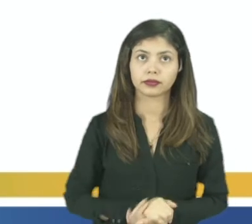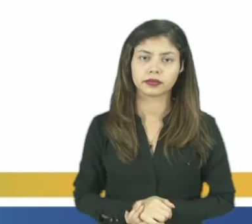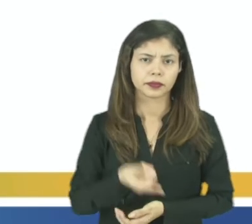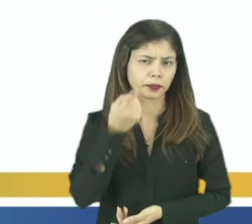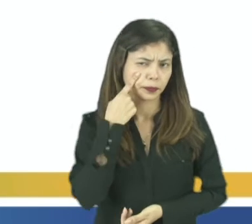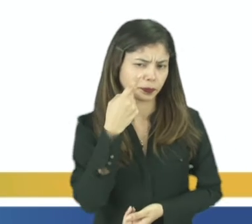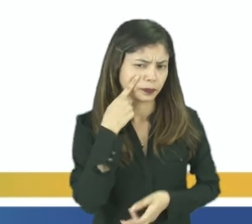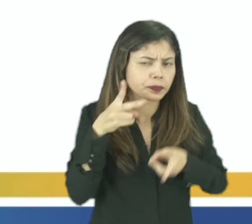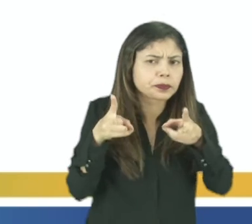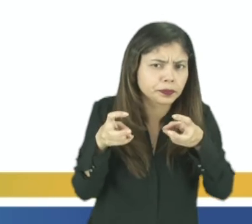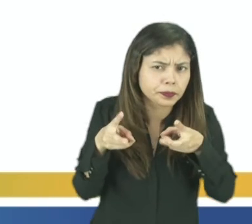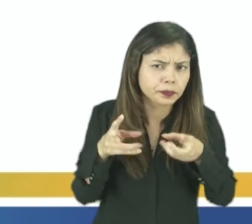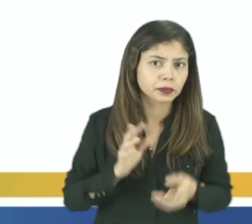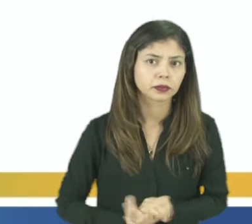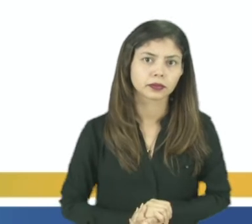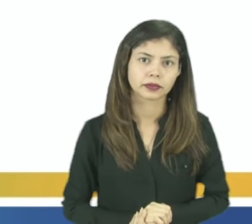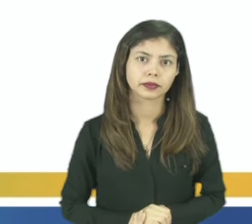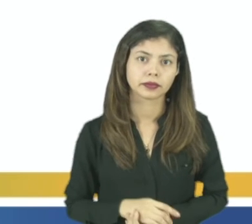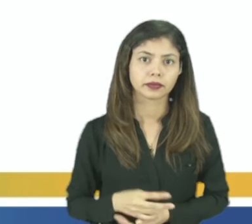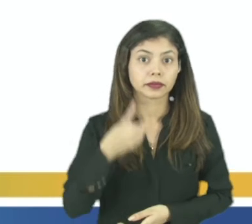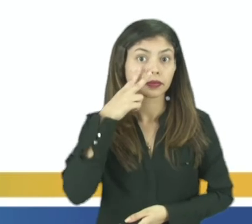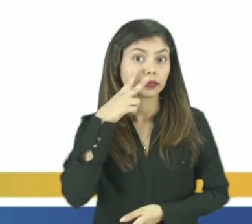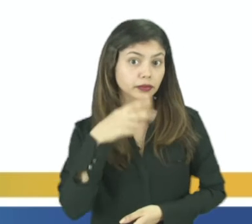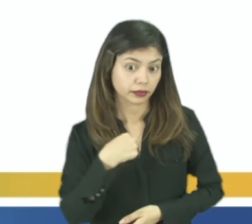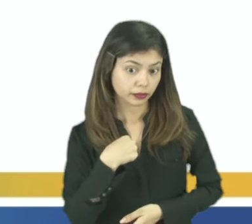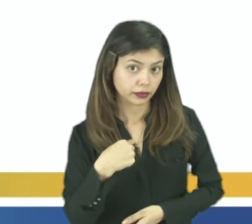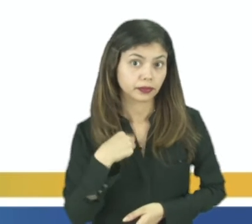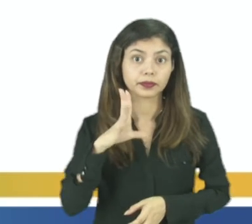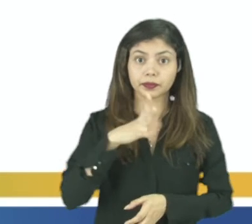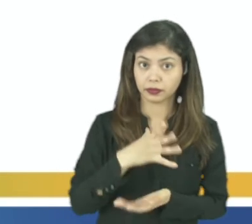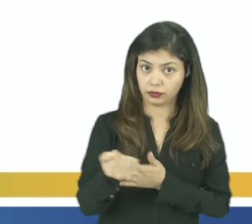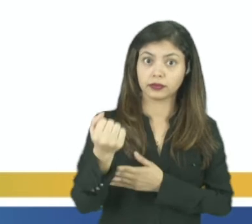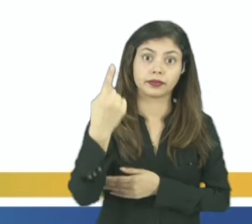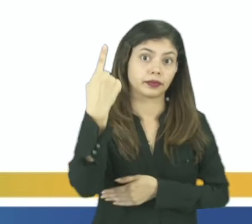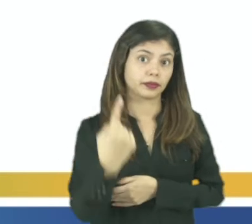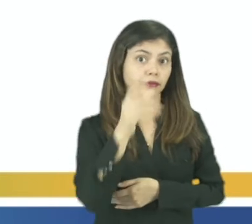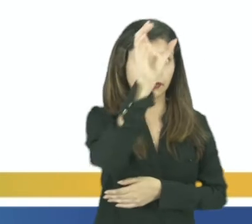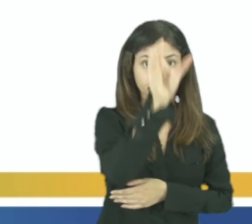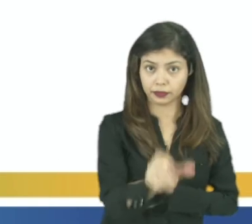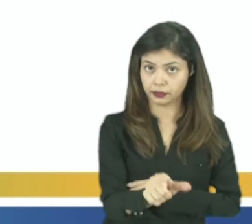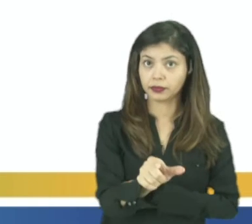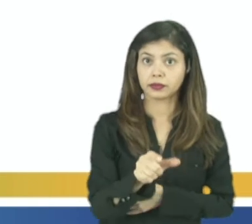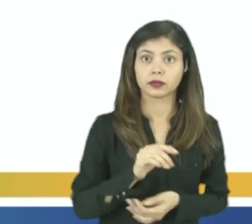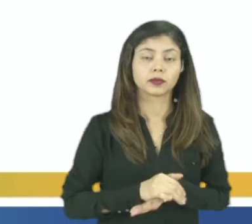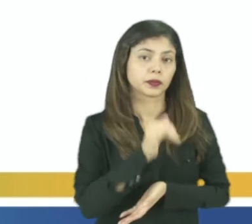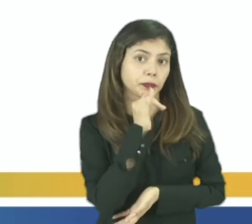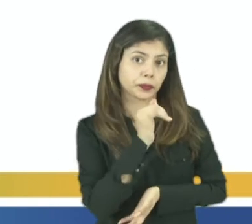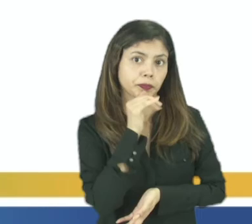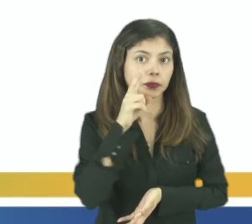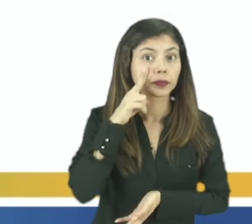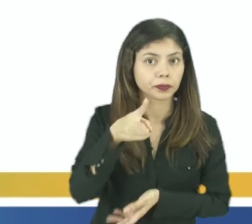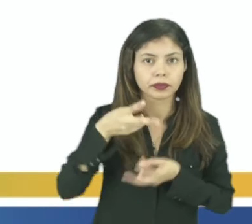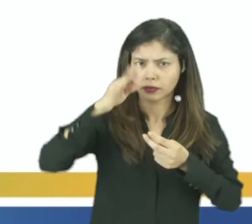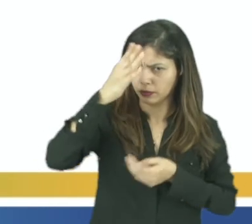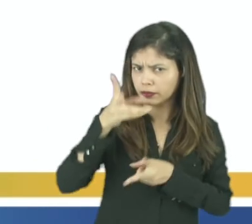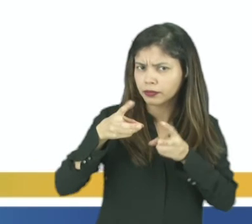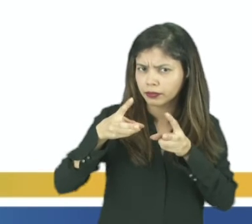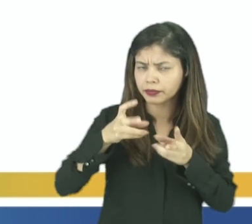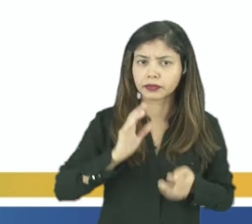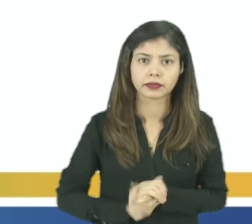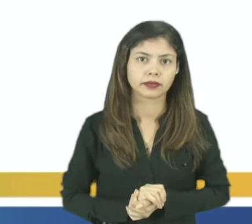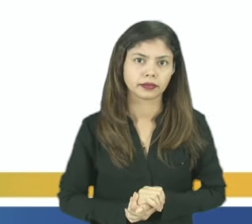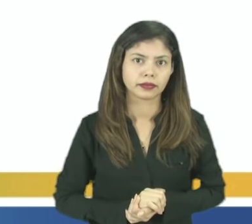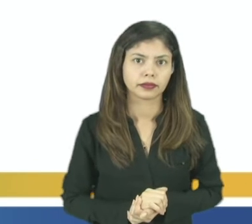Vocês observaram? Então, eu vou pegar na primeira coluna lá um exemplo para vocês verificarem.